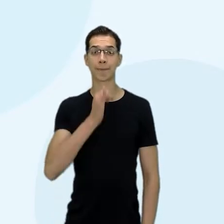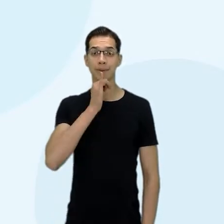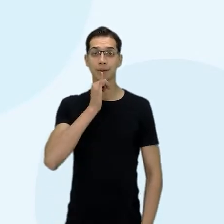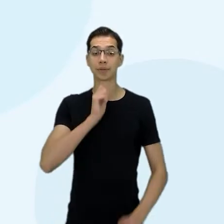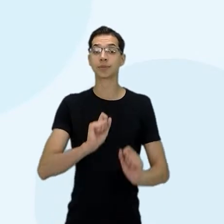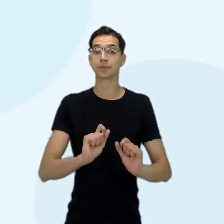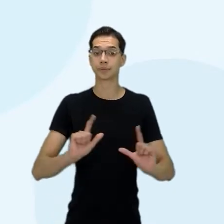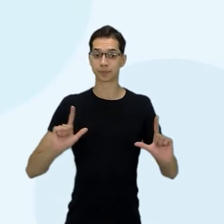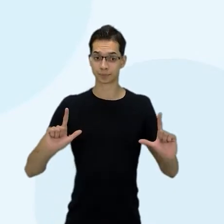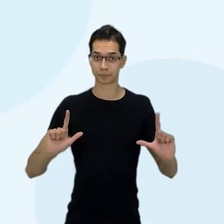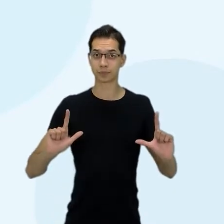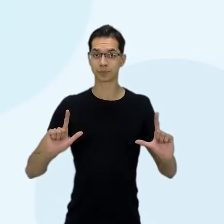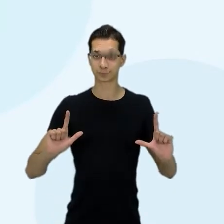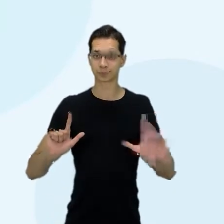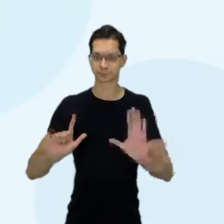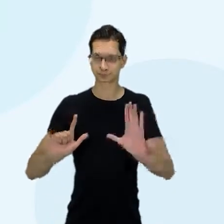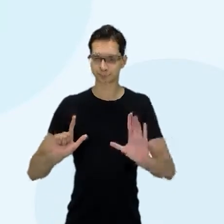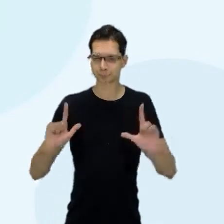Agora vai, peraí.